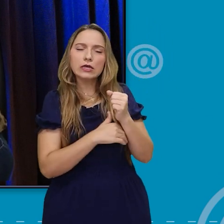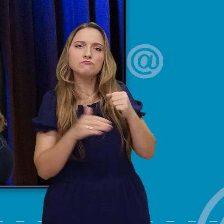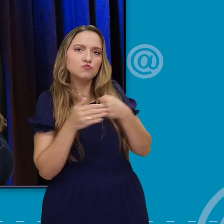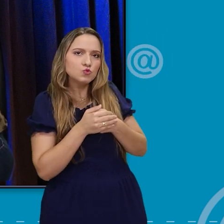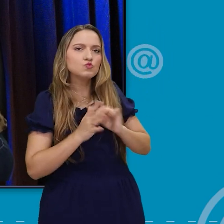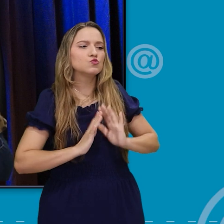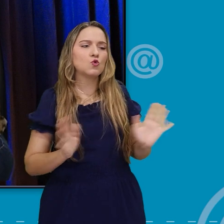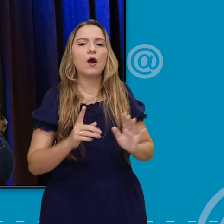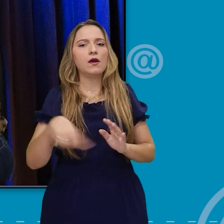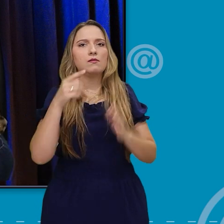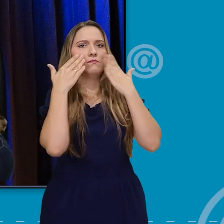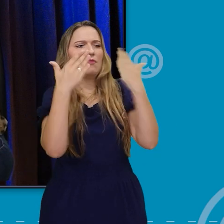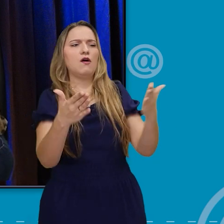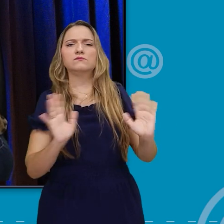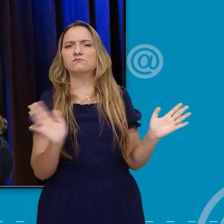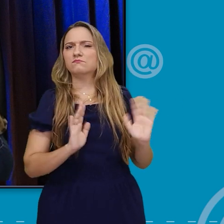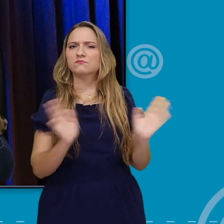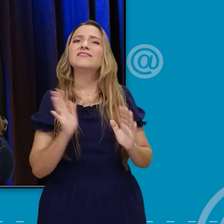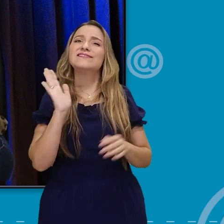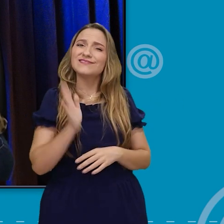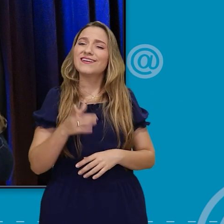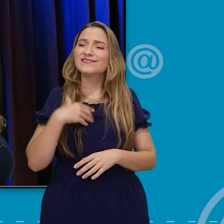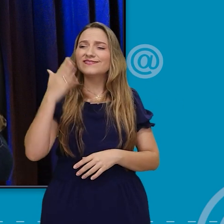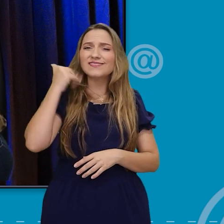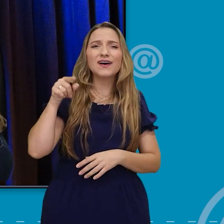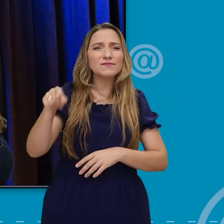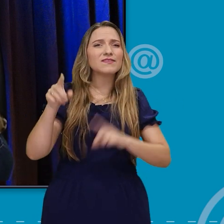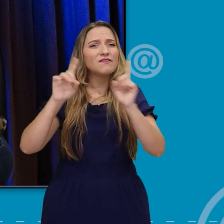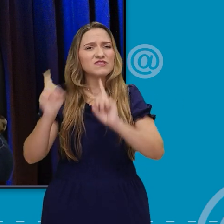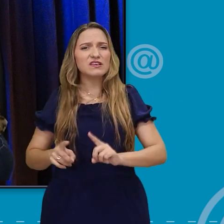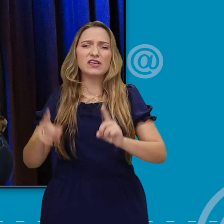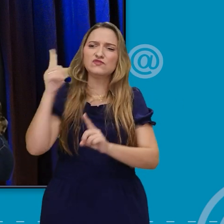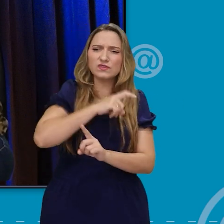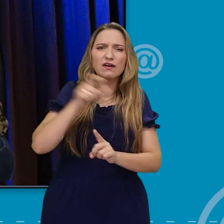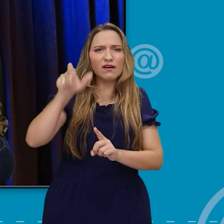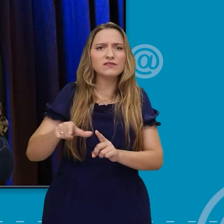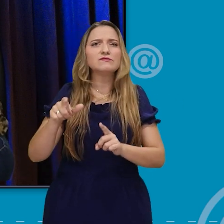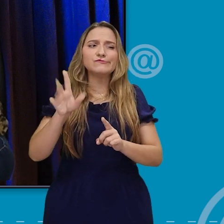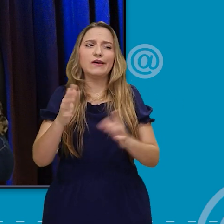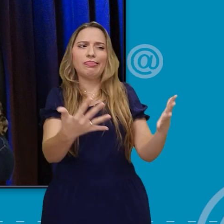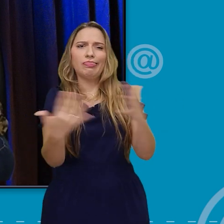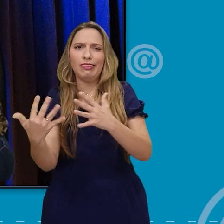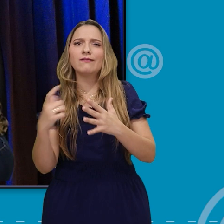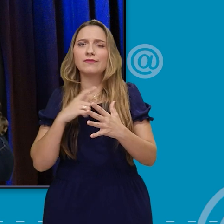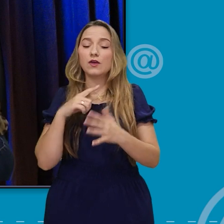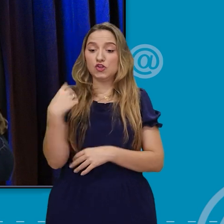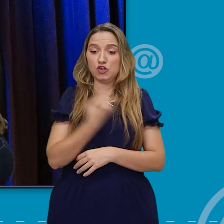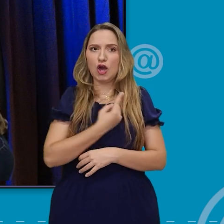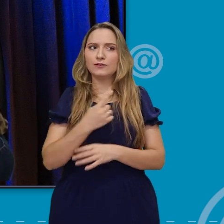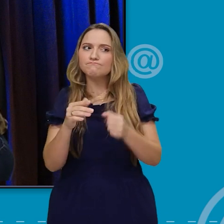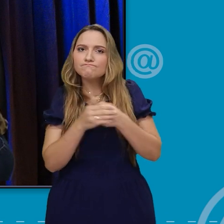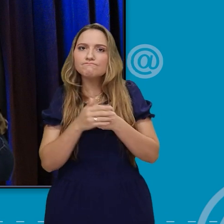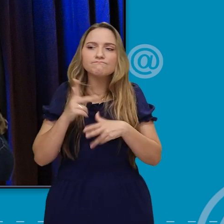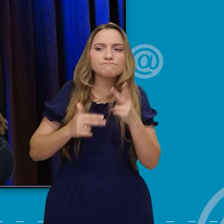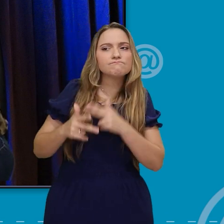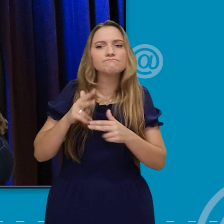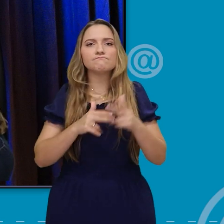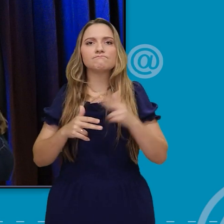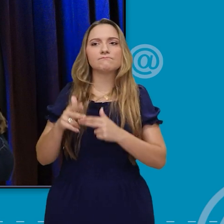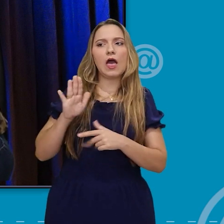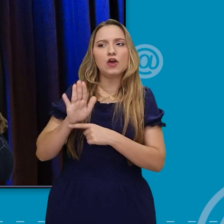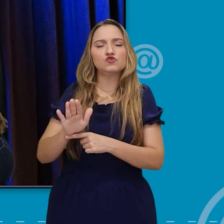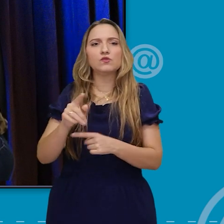para que não seja mais exposto ainda, porque já é uma criança que apresenta algum tipo de dificuldade, que apresenta geralmente baixo rendimento escolar, então a gente faz de tudo para